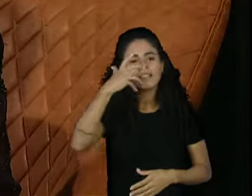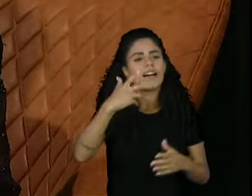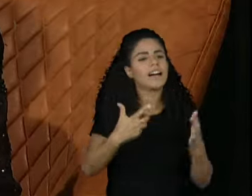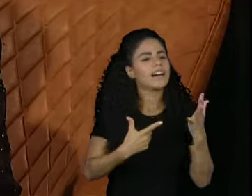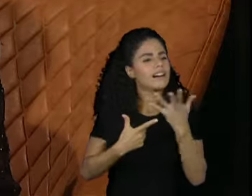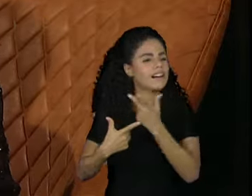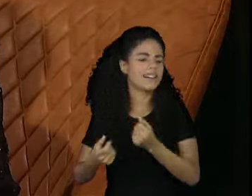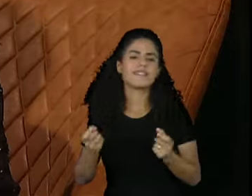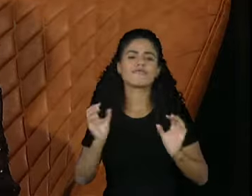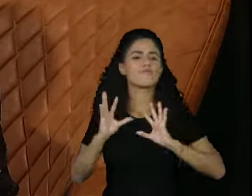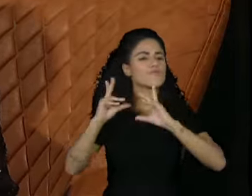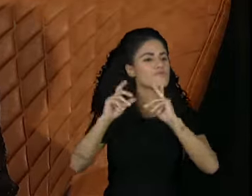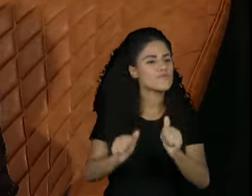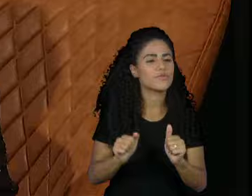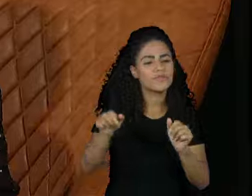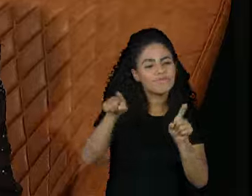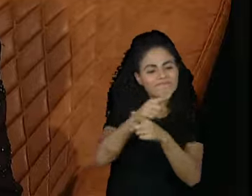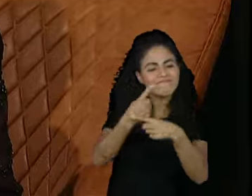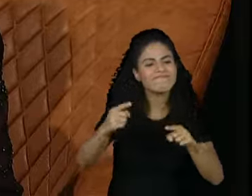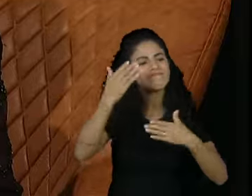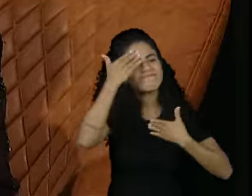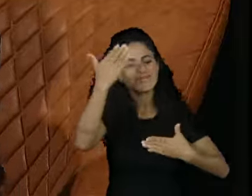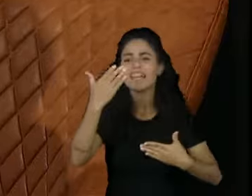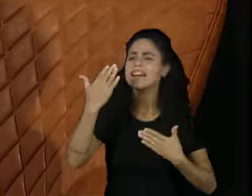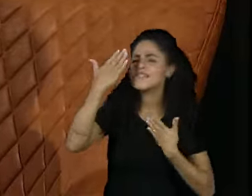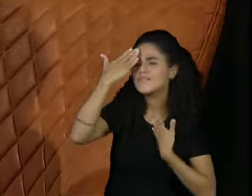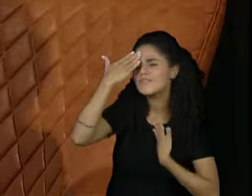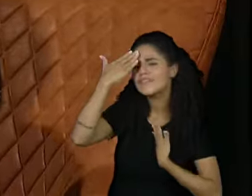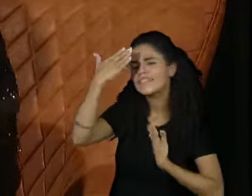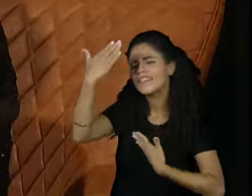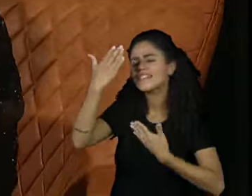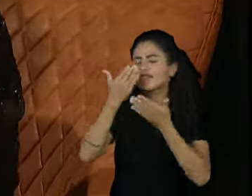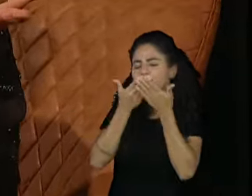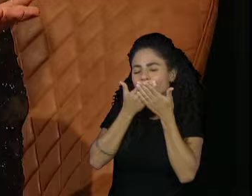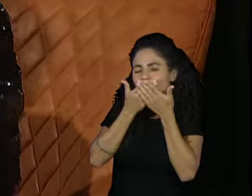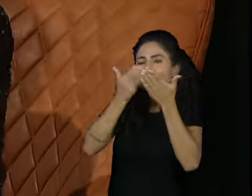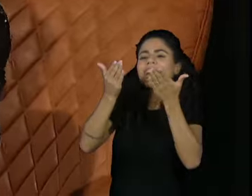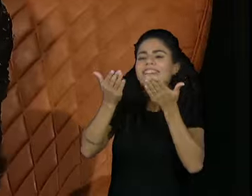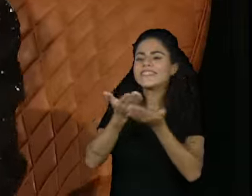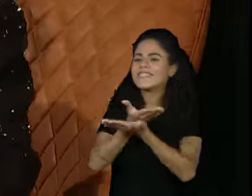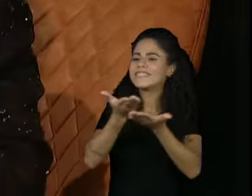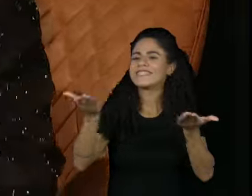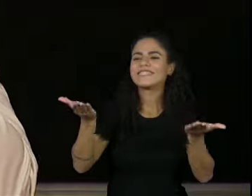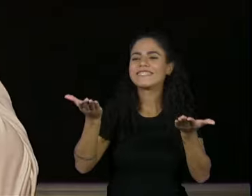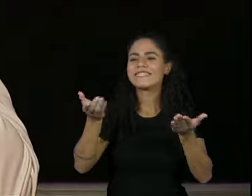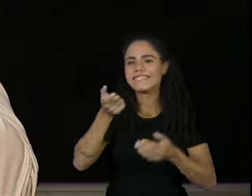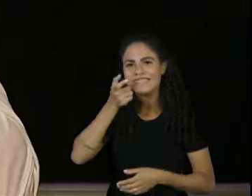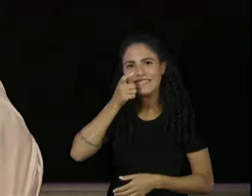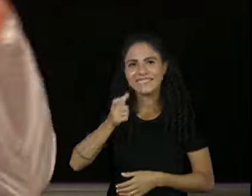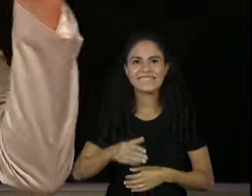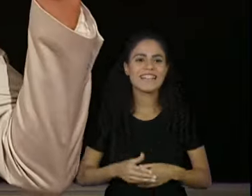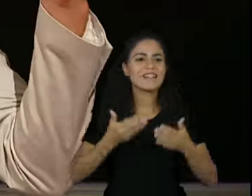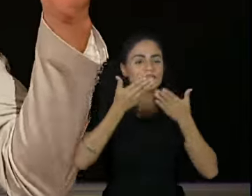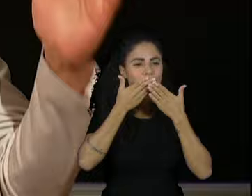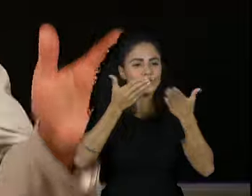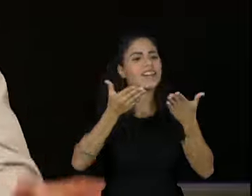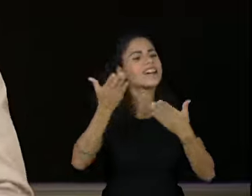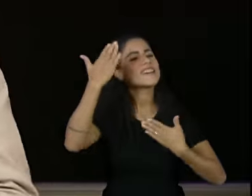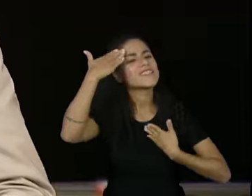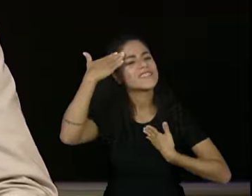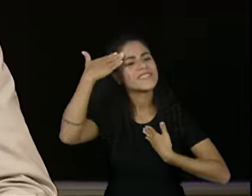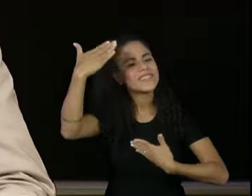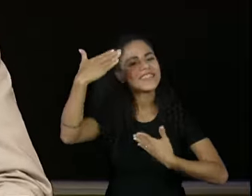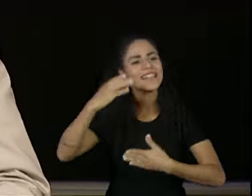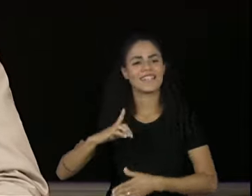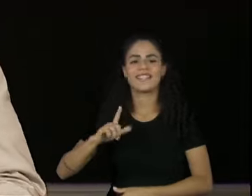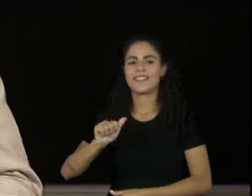música. Eu tenho. A gente te agradece. Muito obrigada, querida. Um beijo para todo o público. Obrigado,